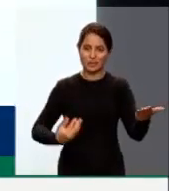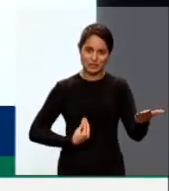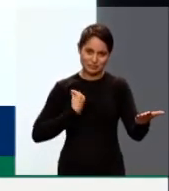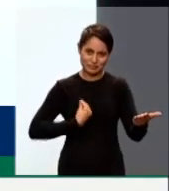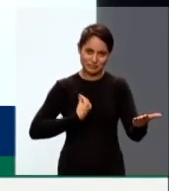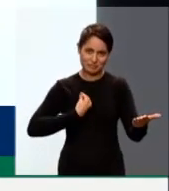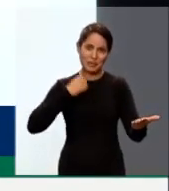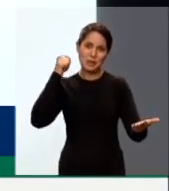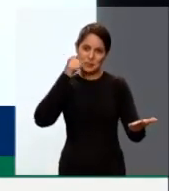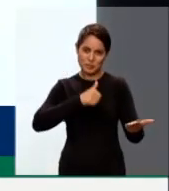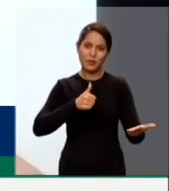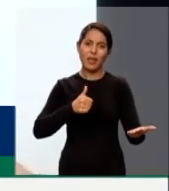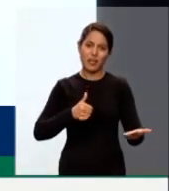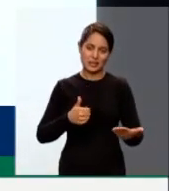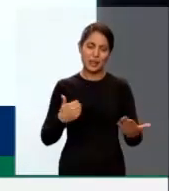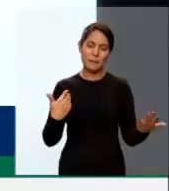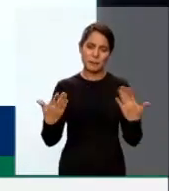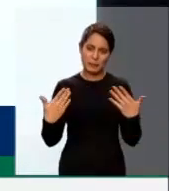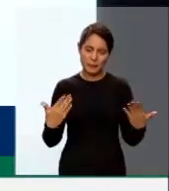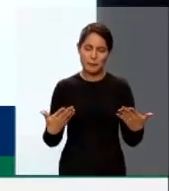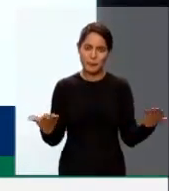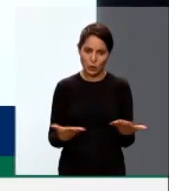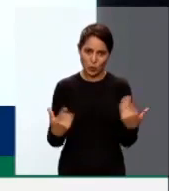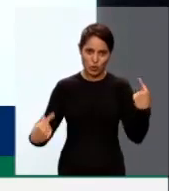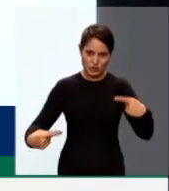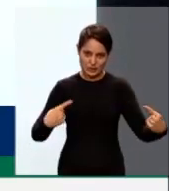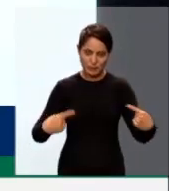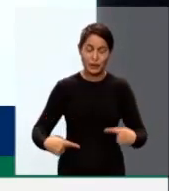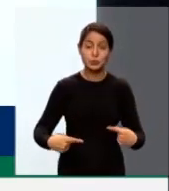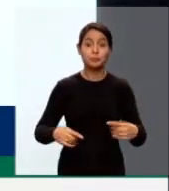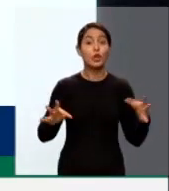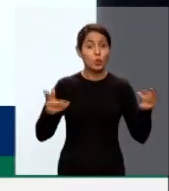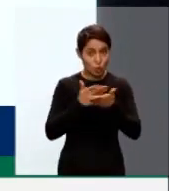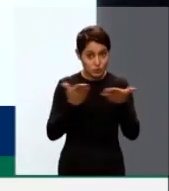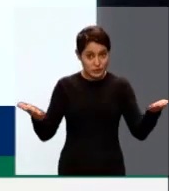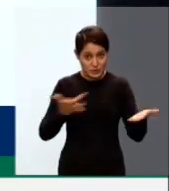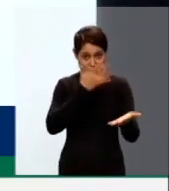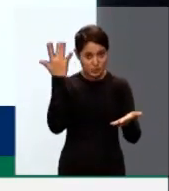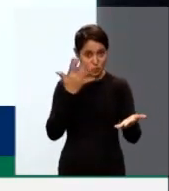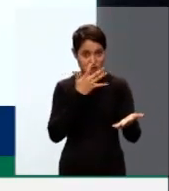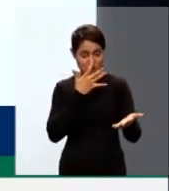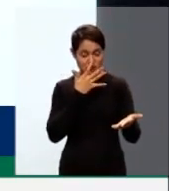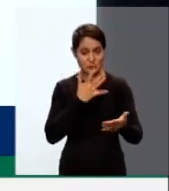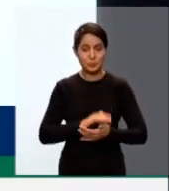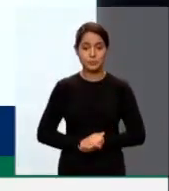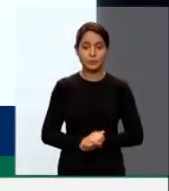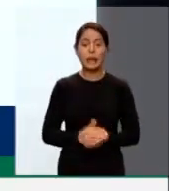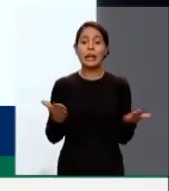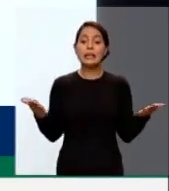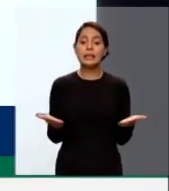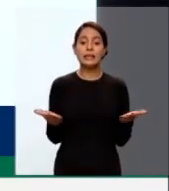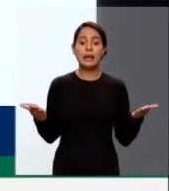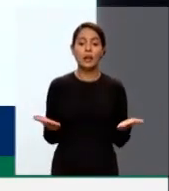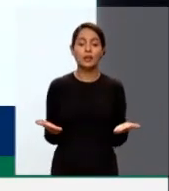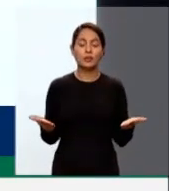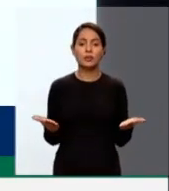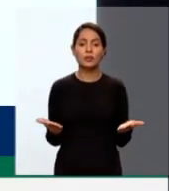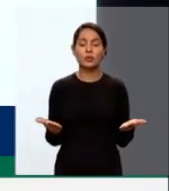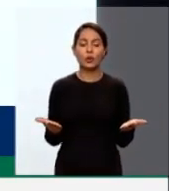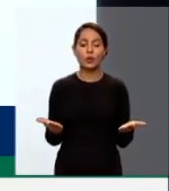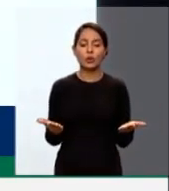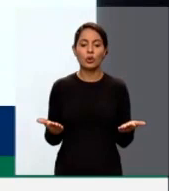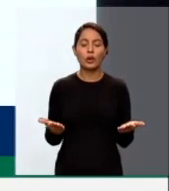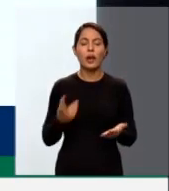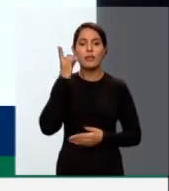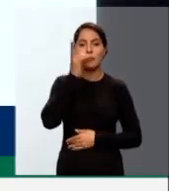fazer o debate conosco, de todo mundo que está nos assistindo, e já passo imediatamente a palavra à querida